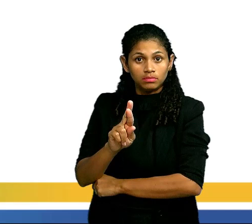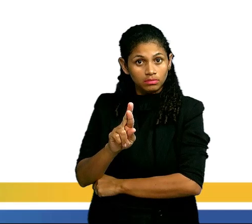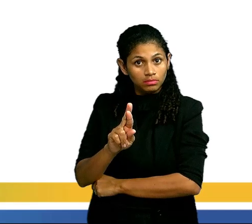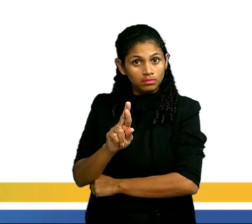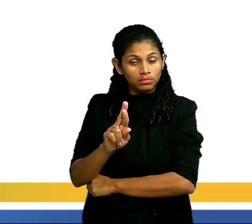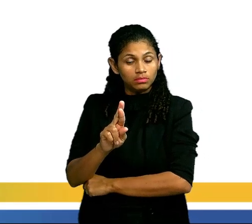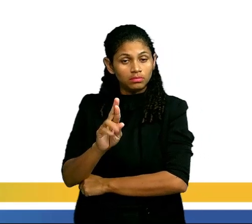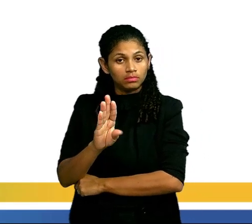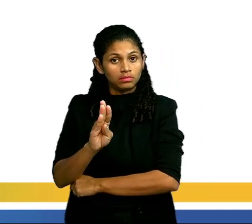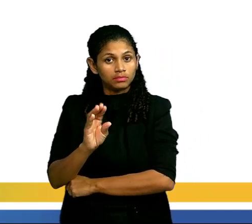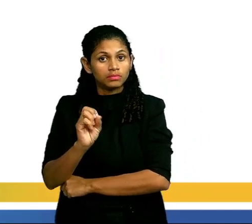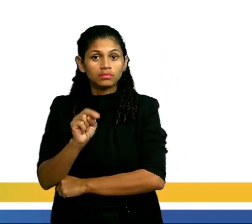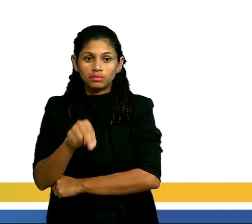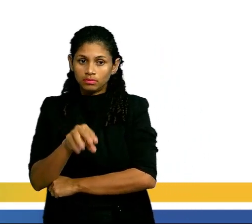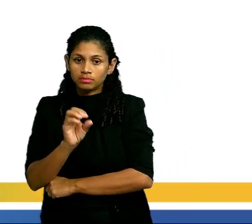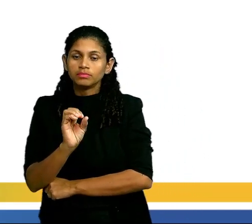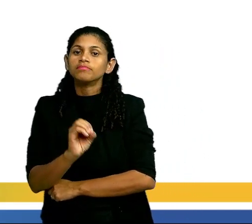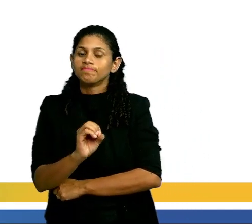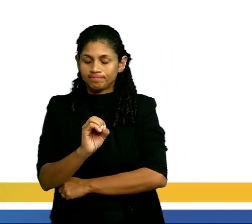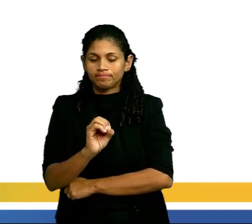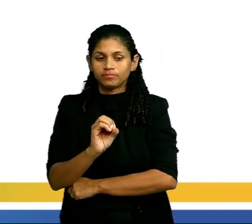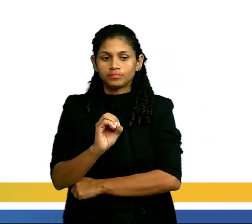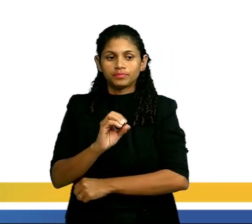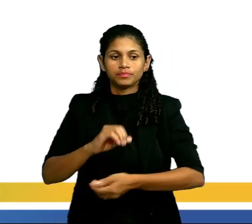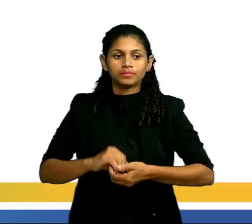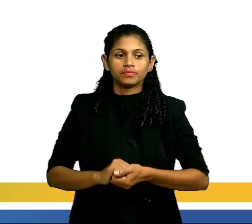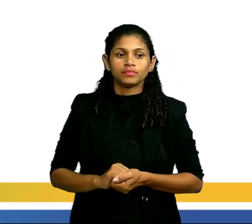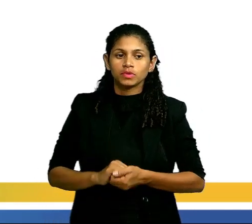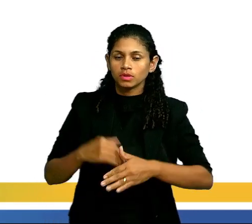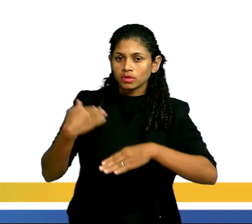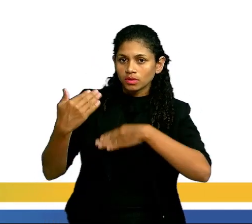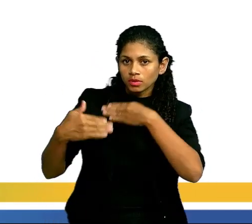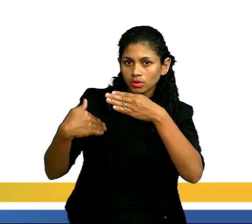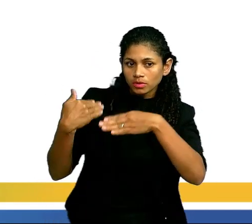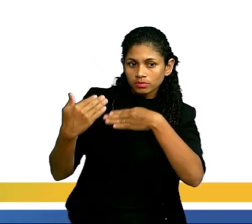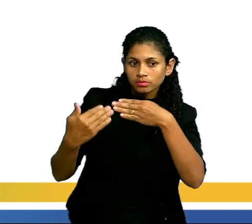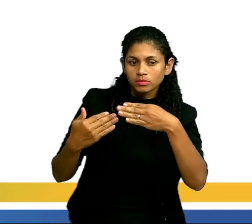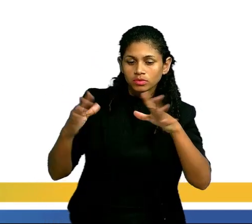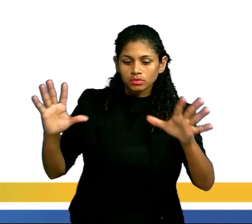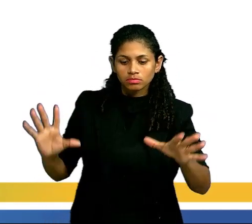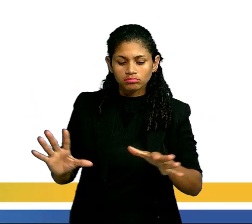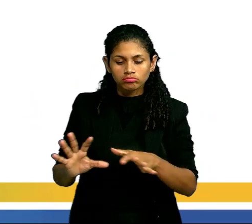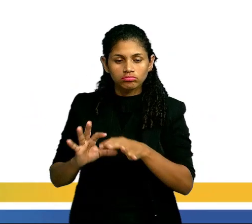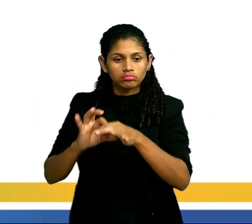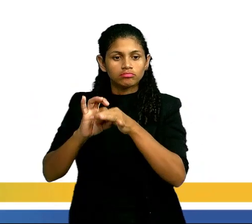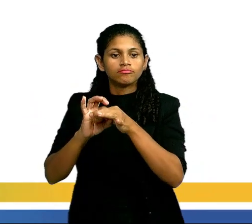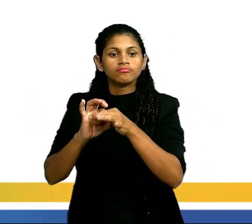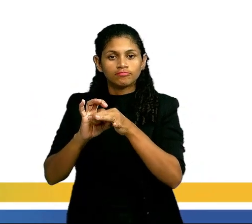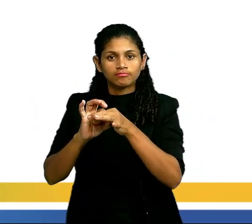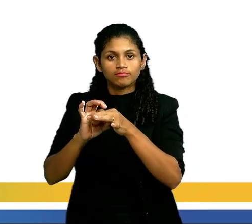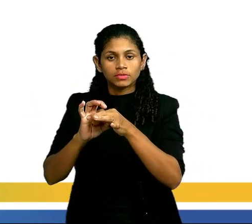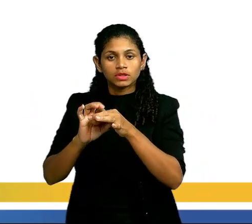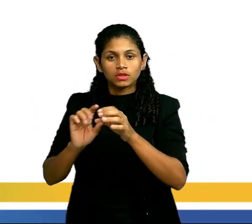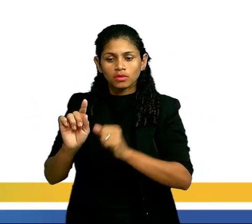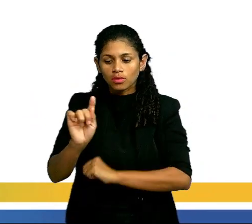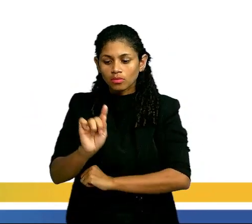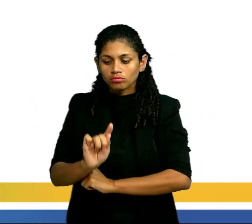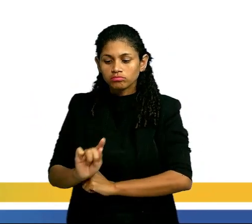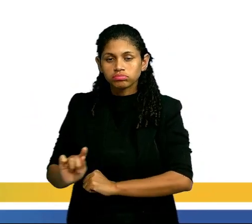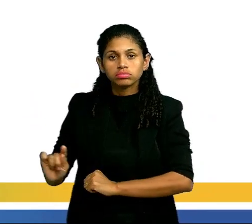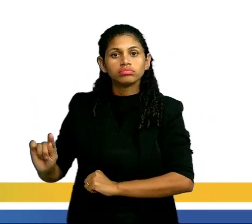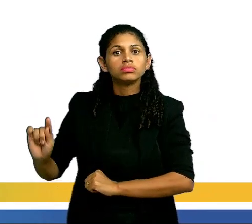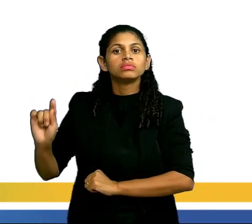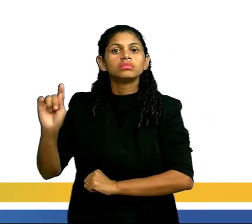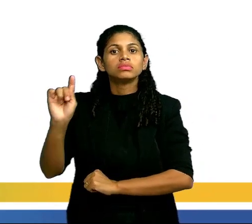fazer um processo chamado de encadeamento. Esse processo de encadeamento ele vai ser formado através das ligações